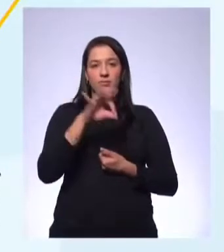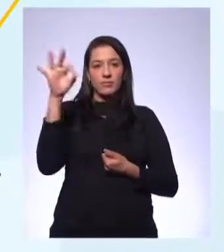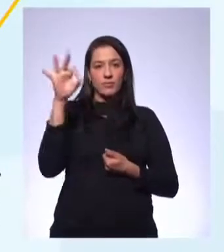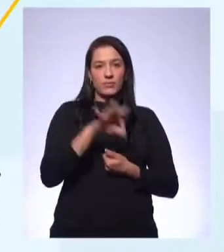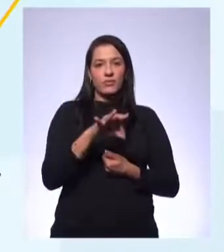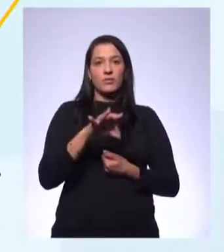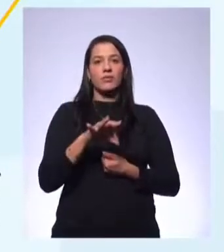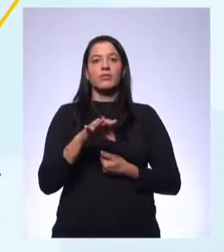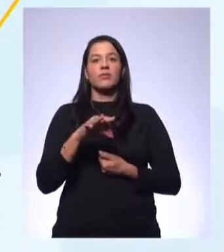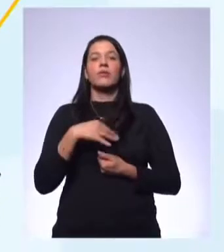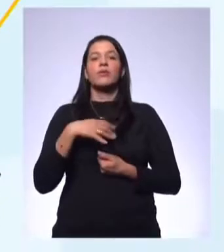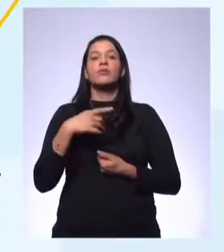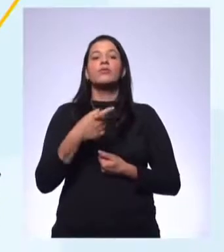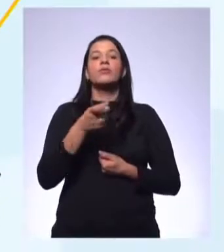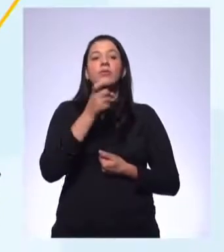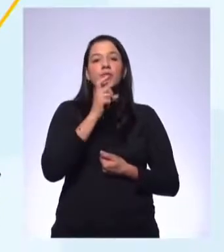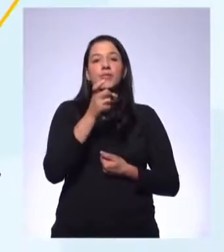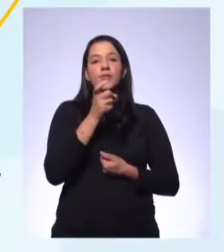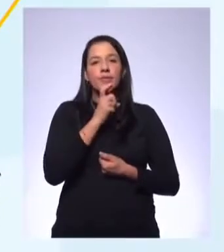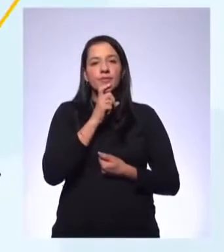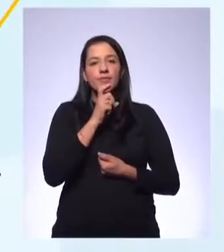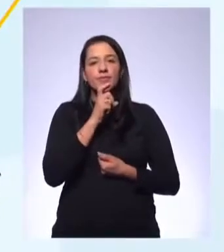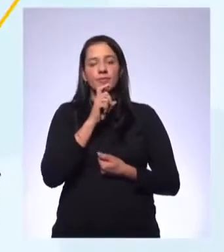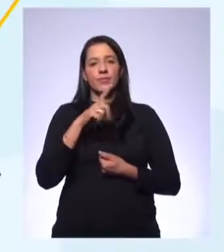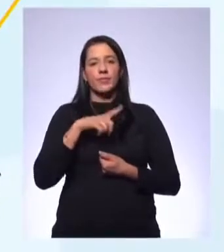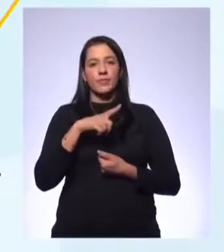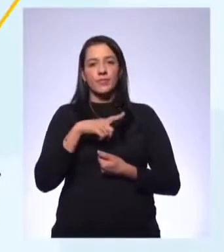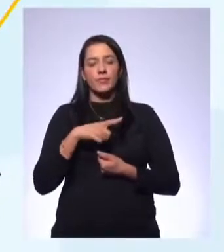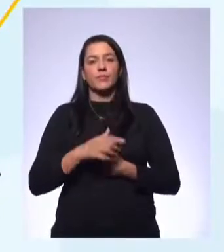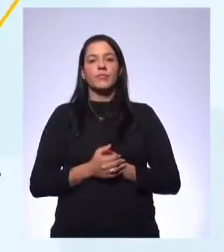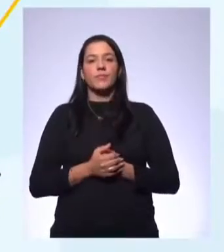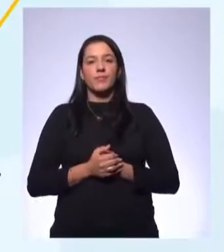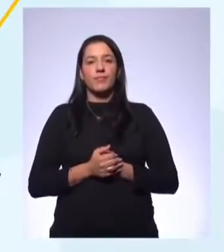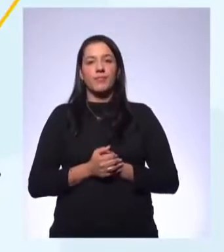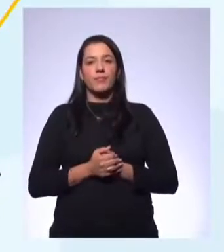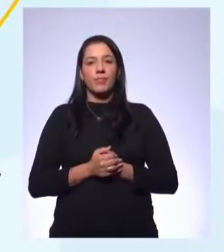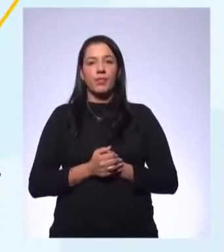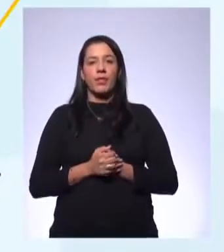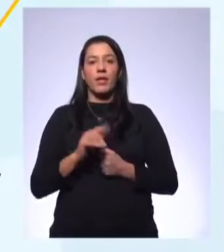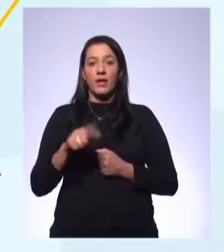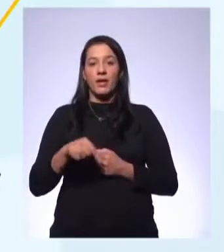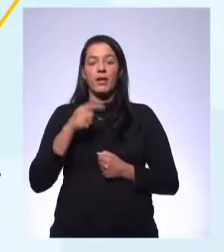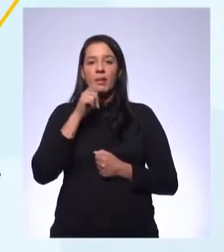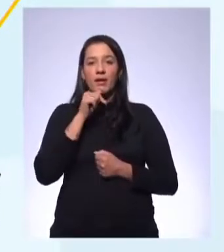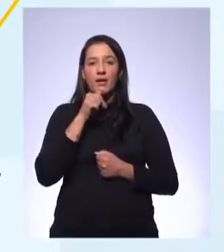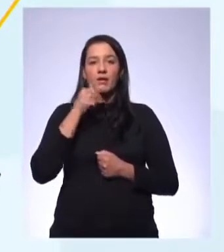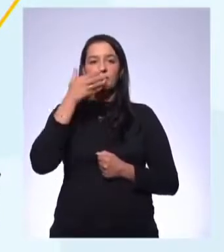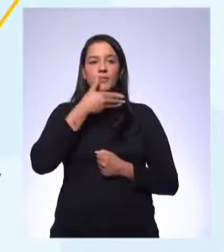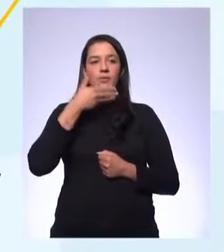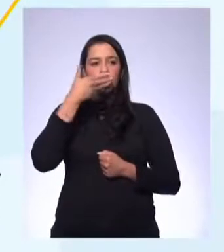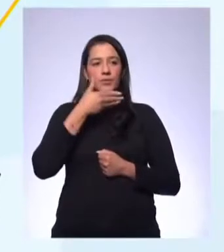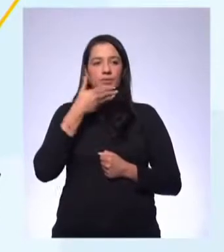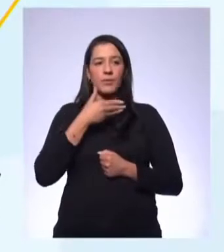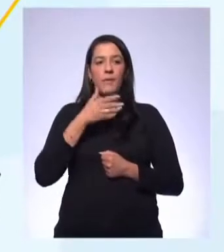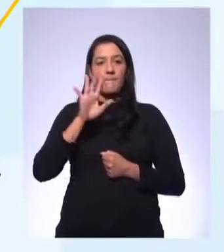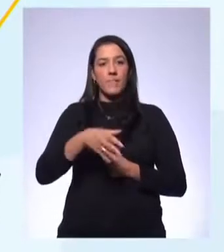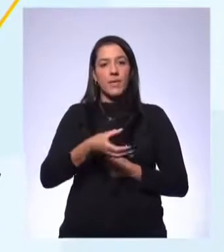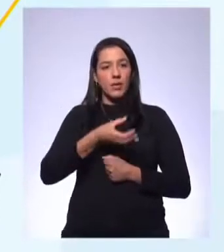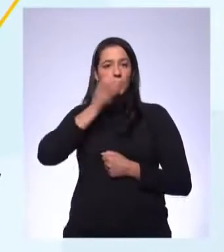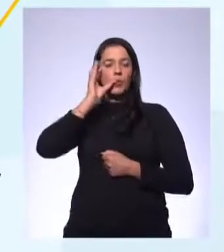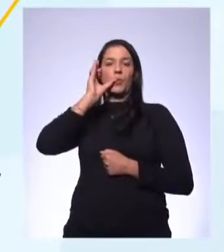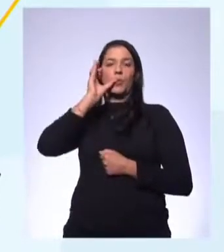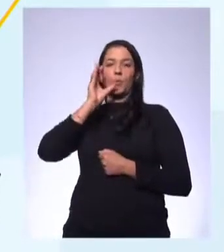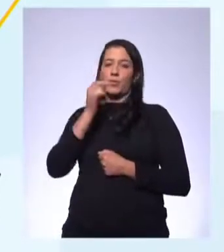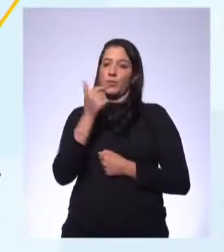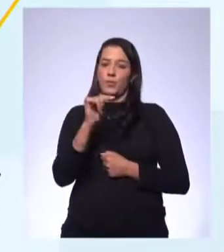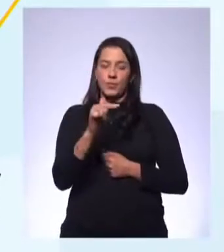77,4% de água congelada dos polos. Então, é água doce, né, mas não é água potável. Aí precisa ver o